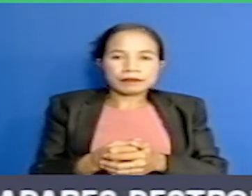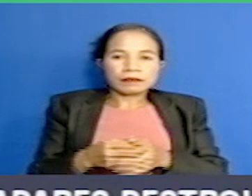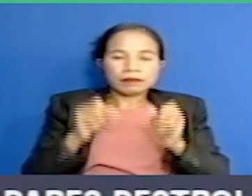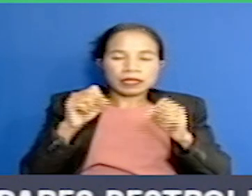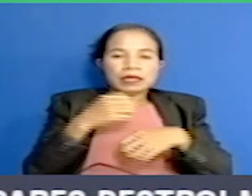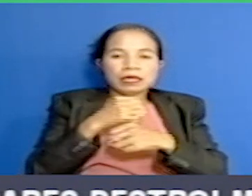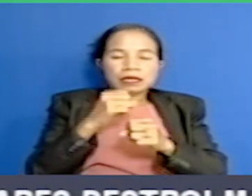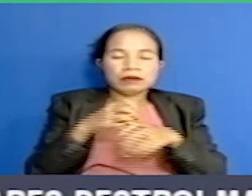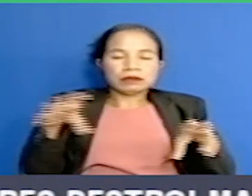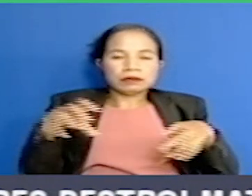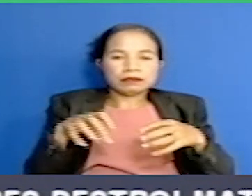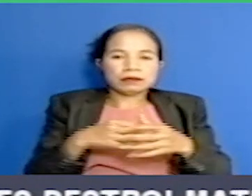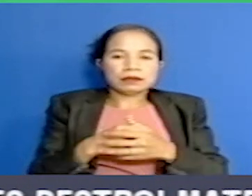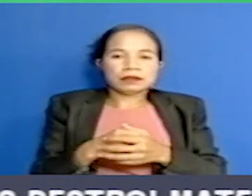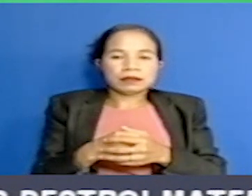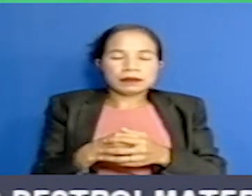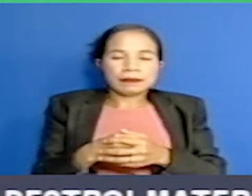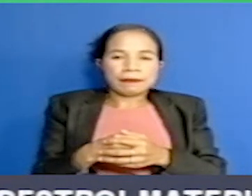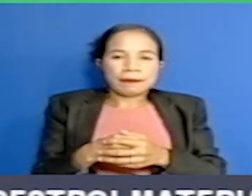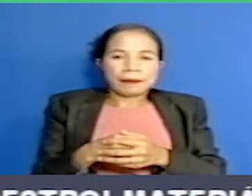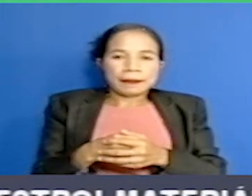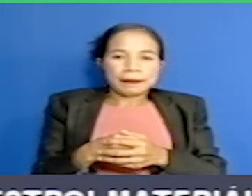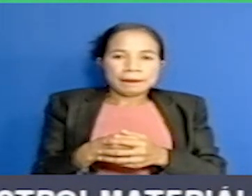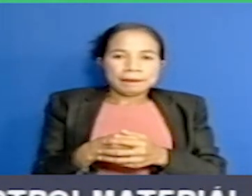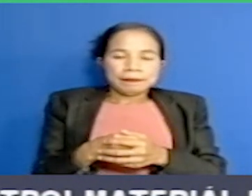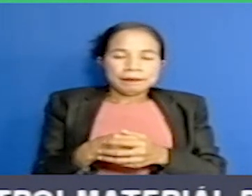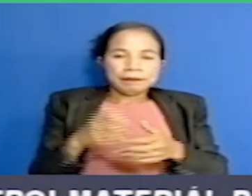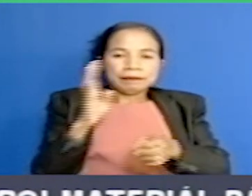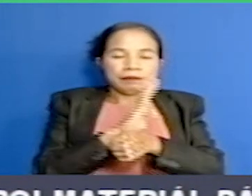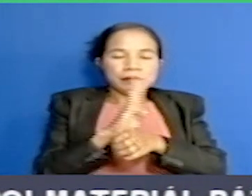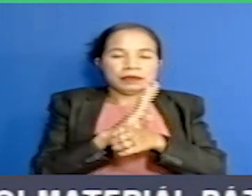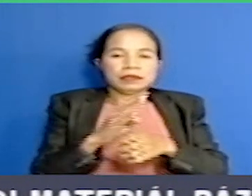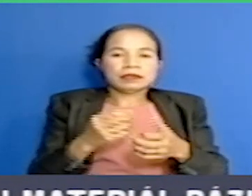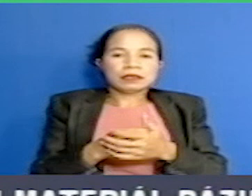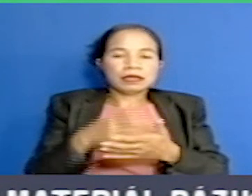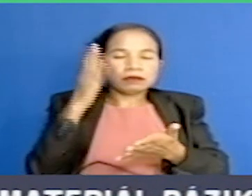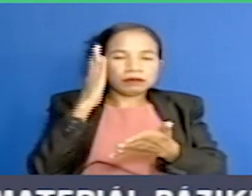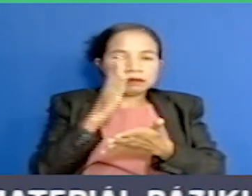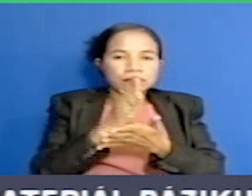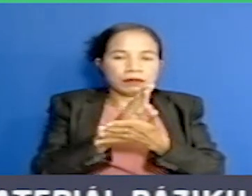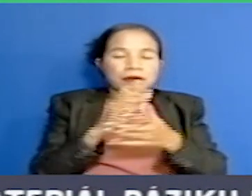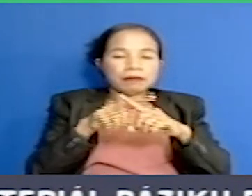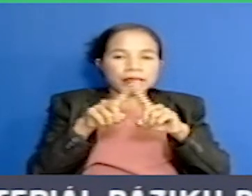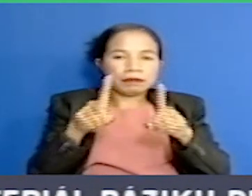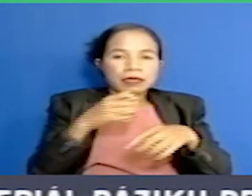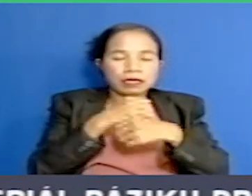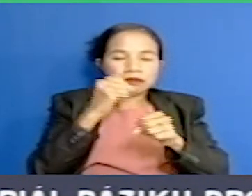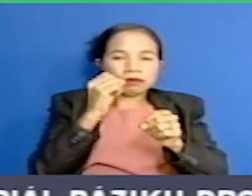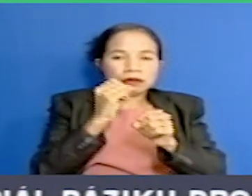ser na produção, de atu halo de atu rapara, mas atu halo